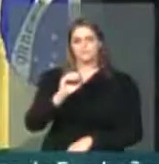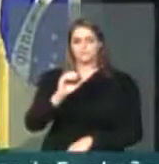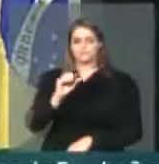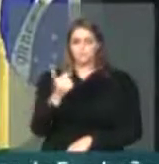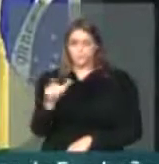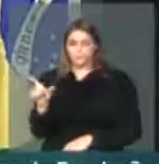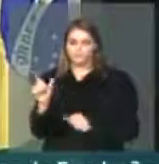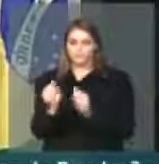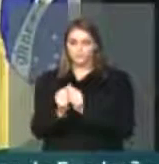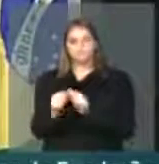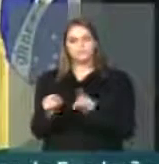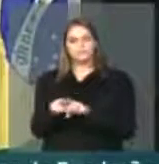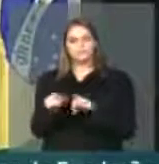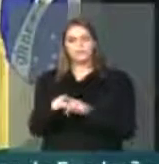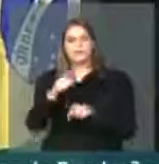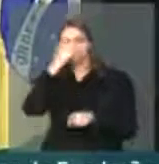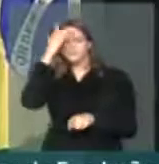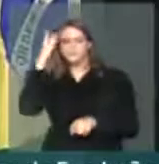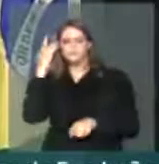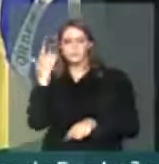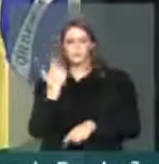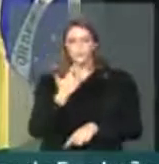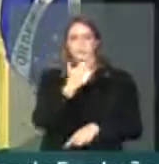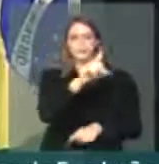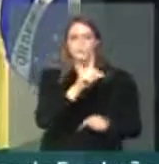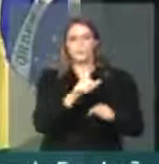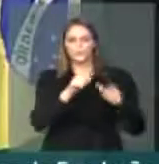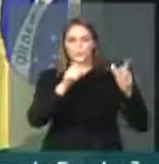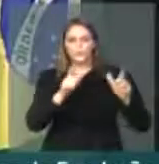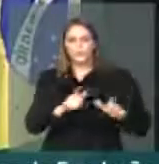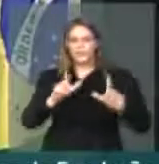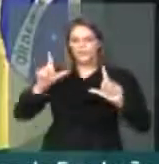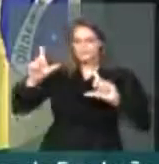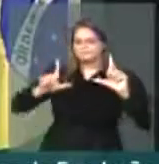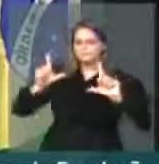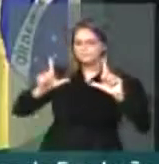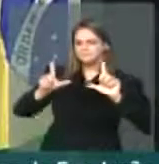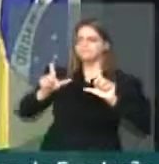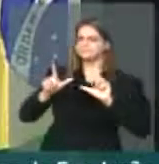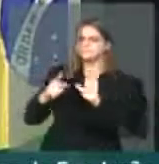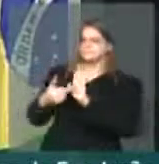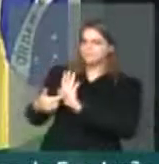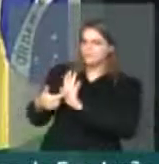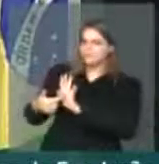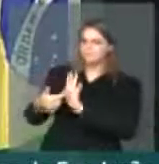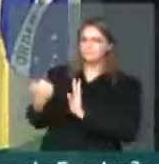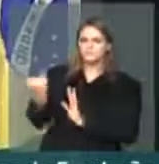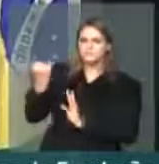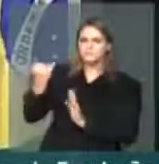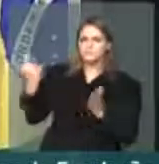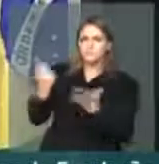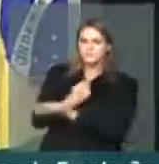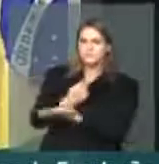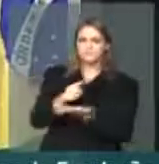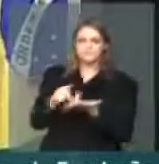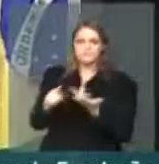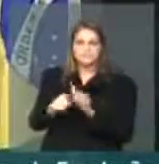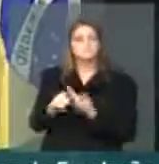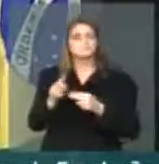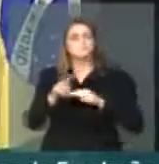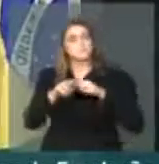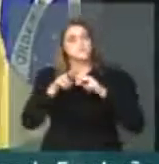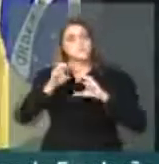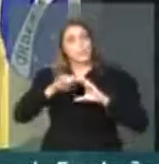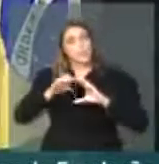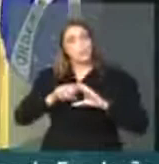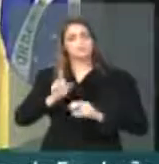seus correspondentes cobrindo os eventos de maior e mais repercussão nacional e internacional. Não é por acaso que a Globo tem conquistado